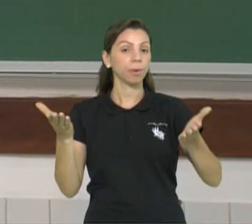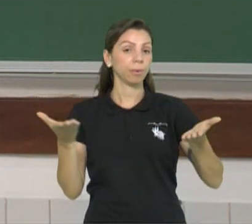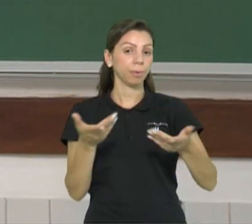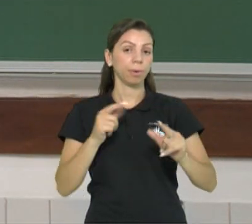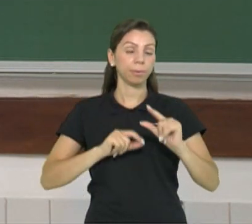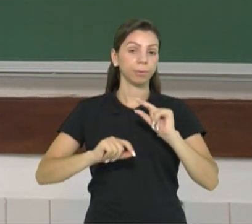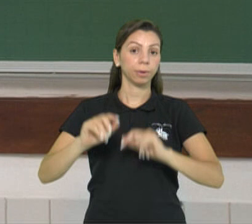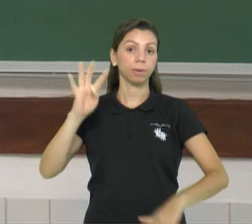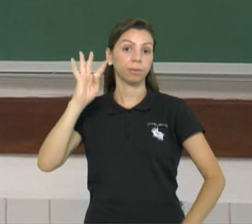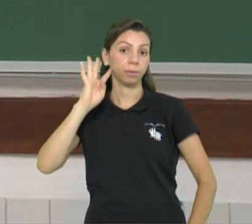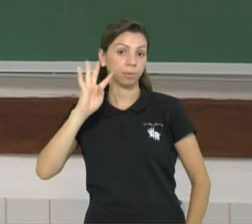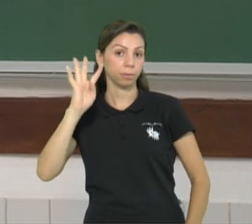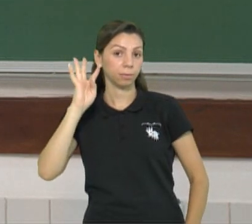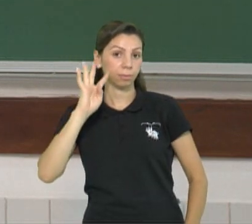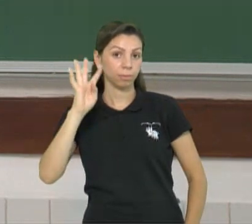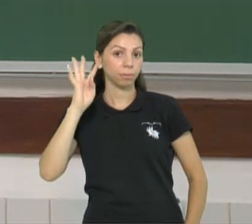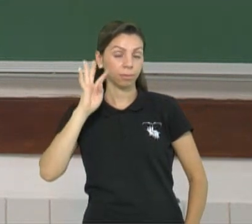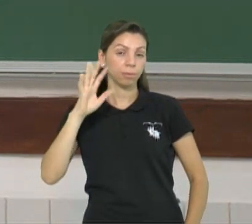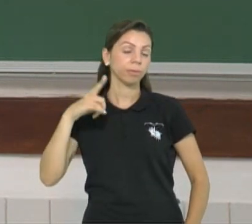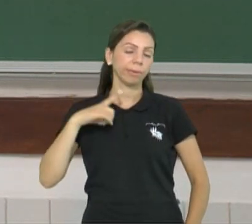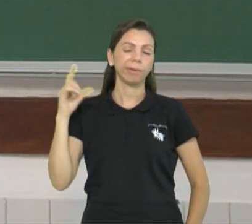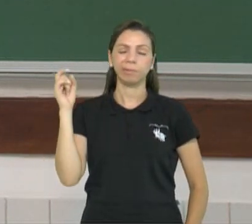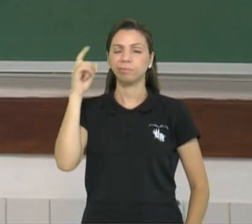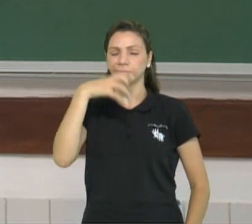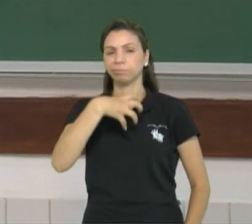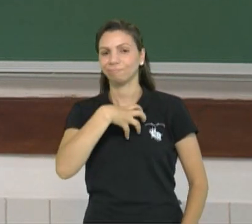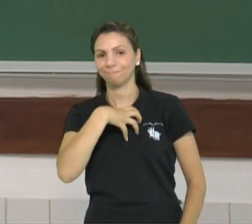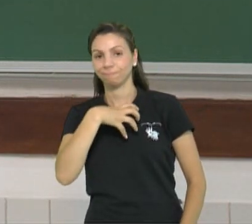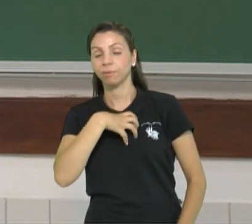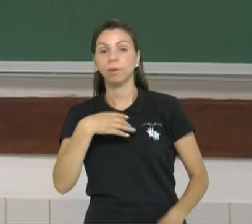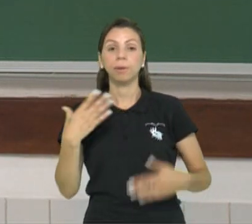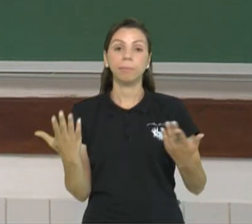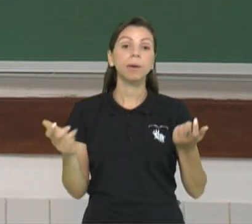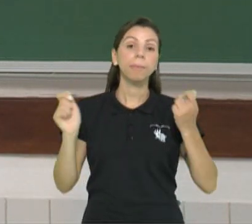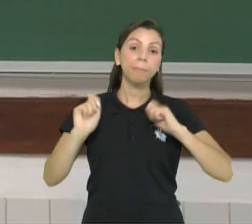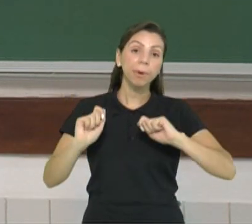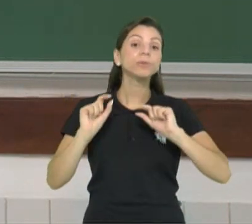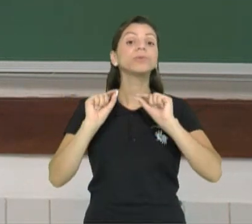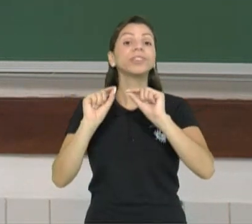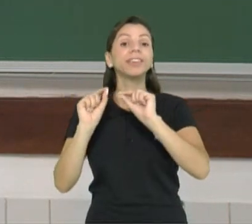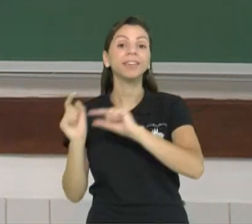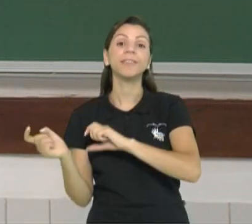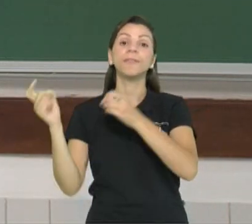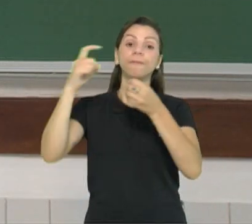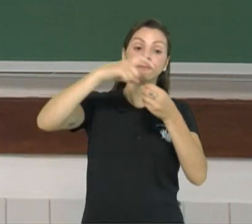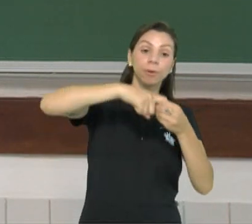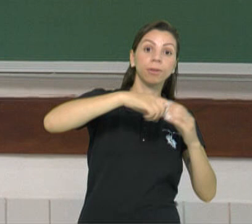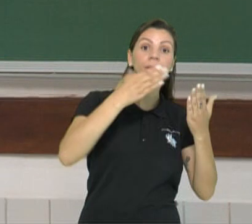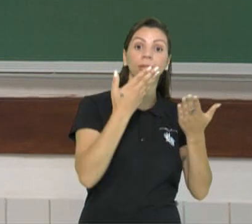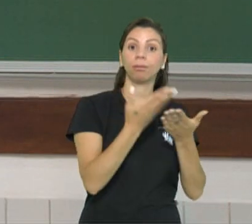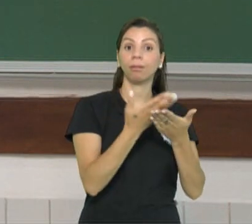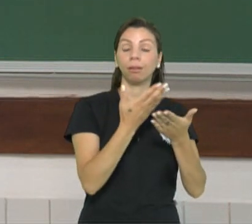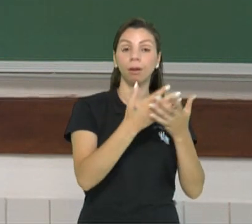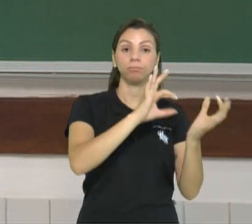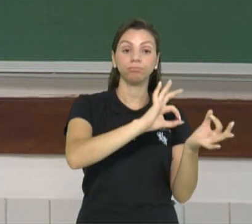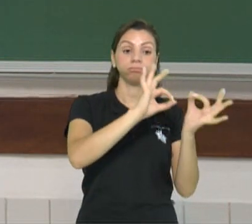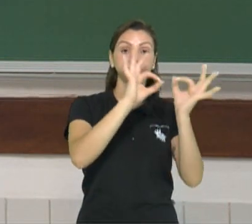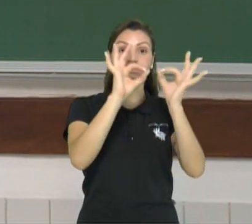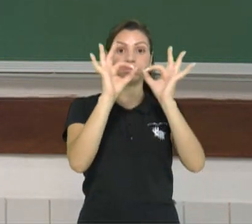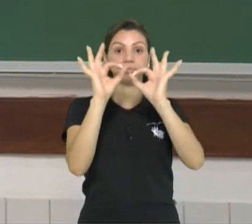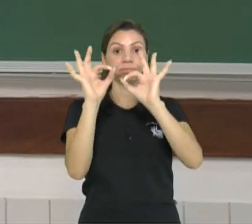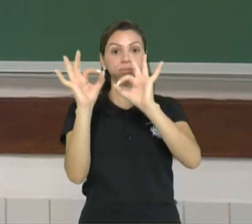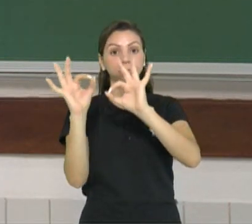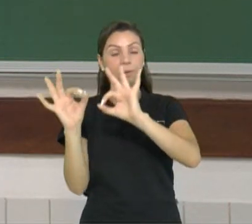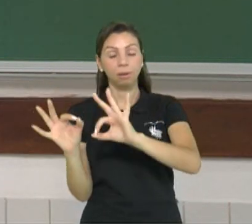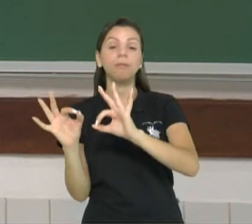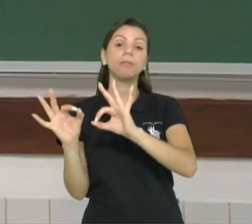momento é legal, com todas as dificuldades que a gente está na pandemia, que vocês podem retornar a qualquer aula que a gente já tenha dado